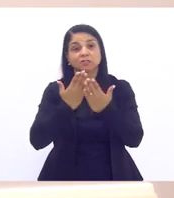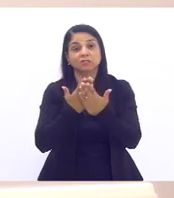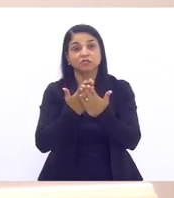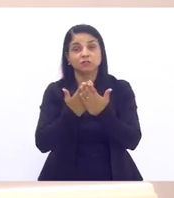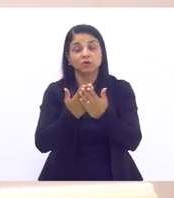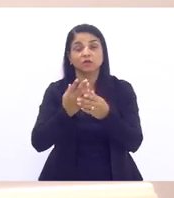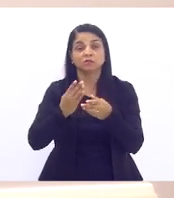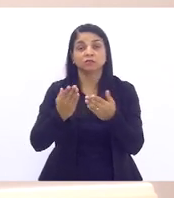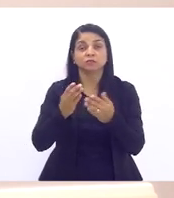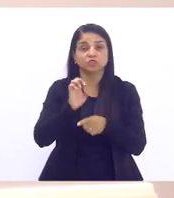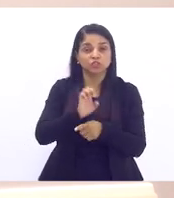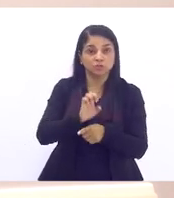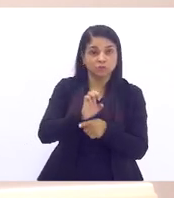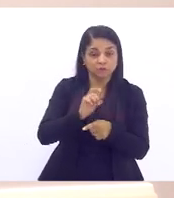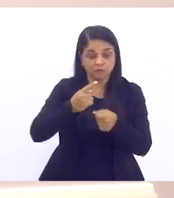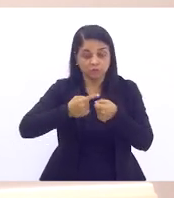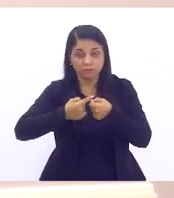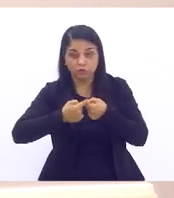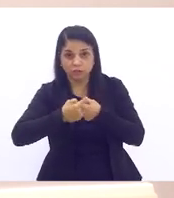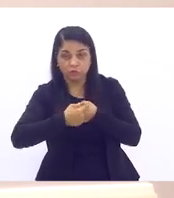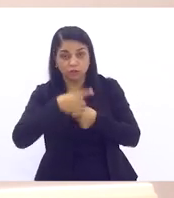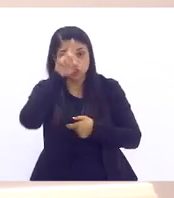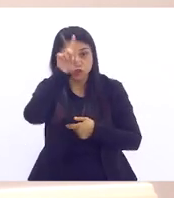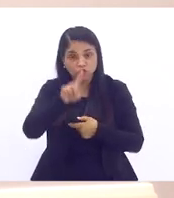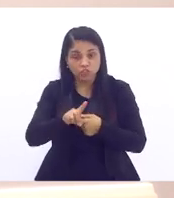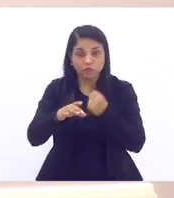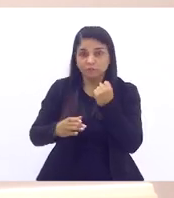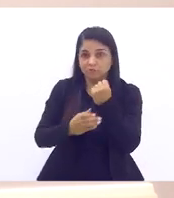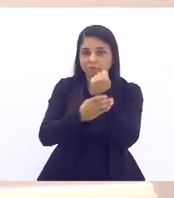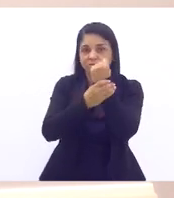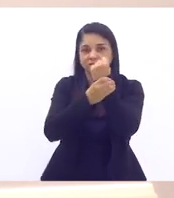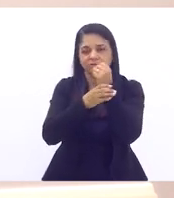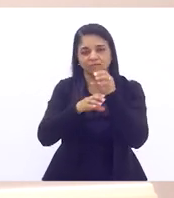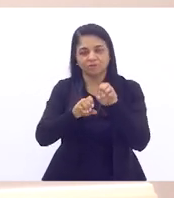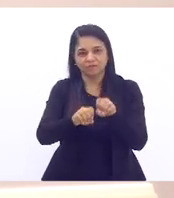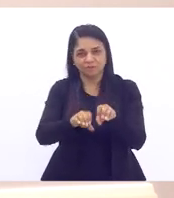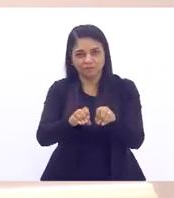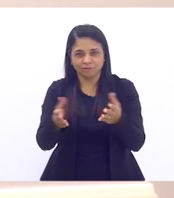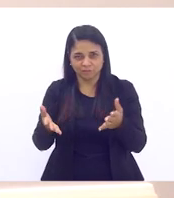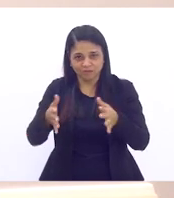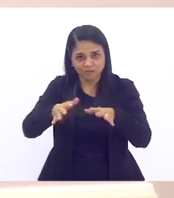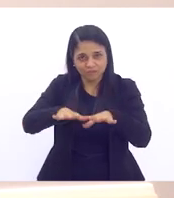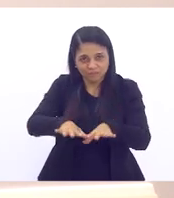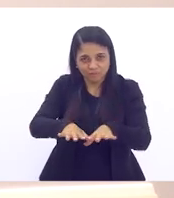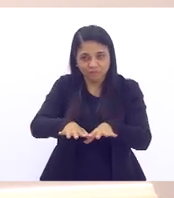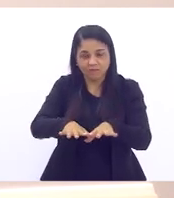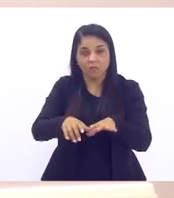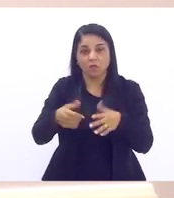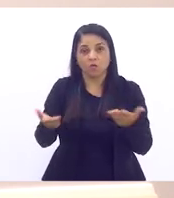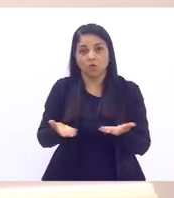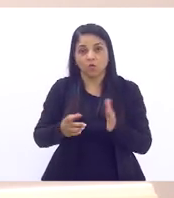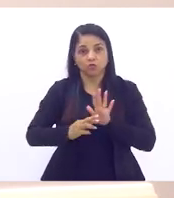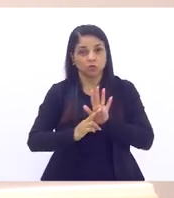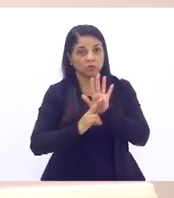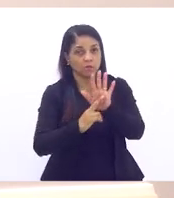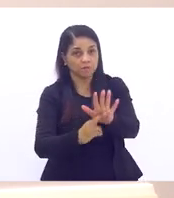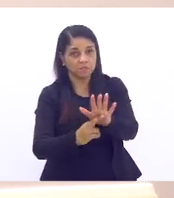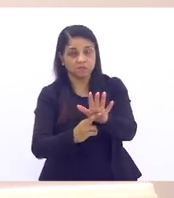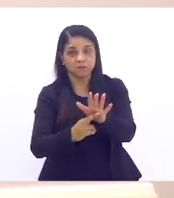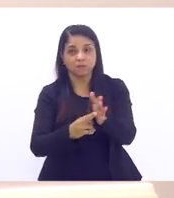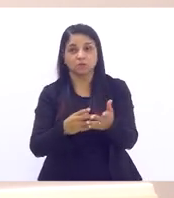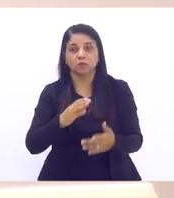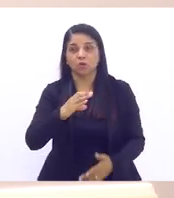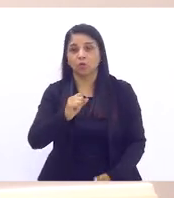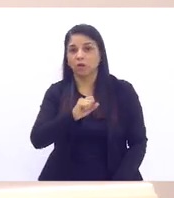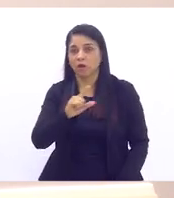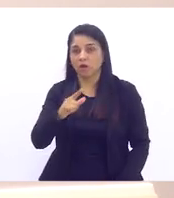para que possam ter garantidos o seu direito e educação Inclusive eu vim hoje aqui representando o caos saúde né o